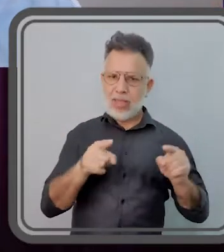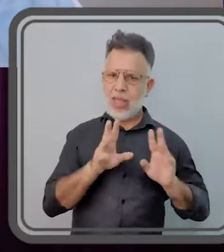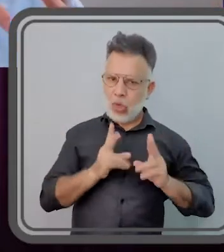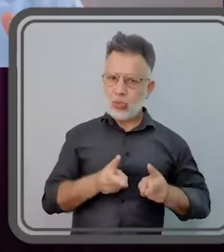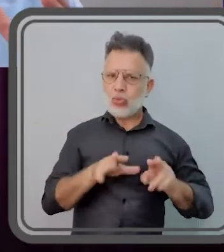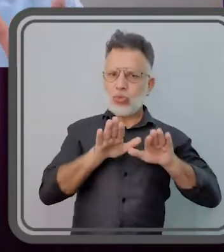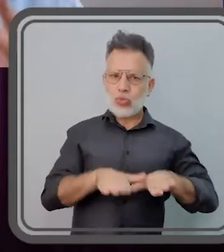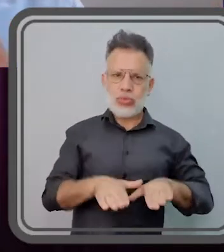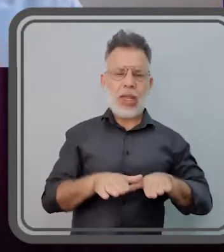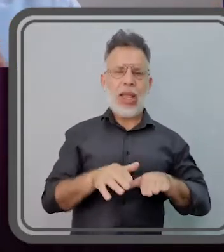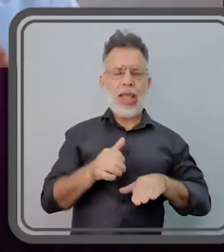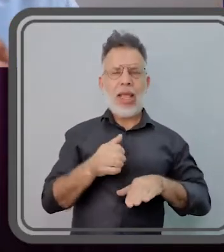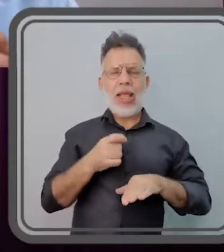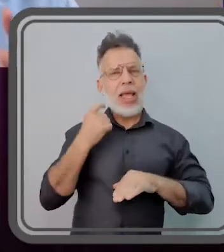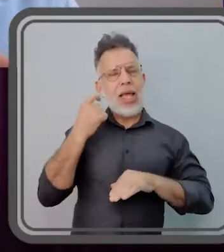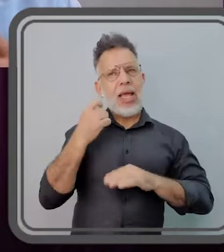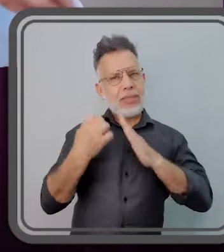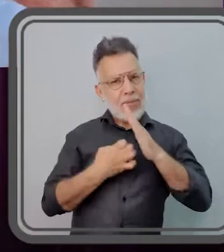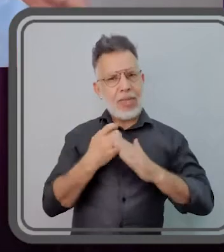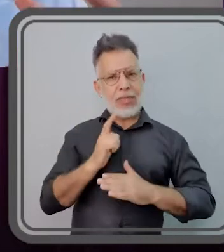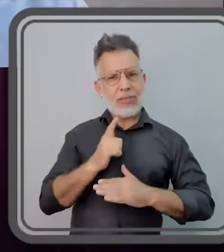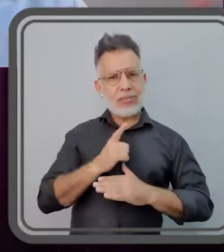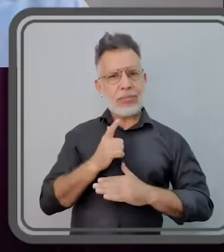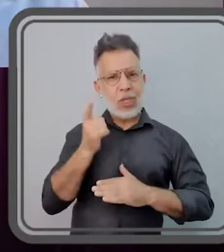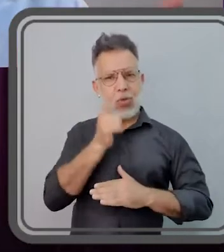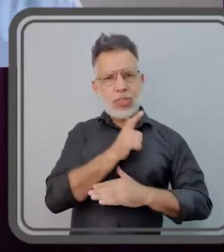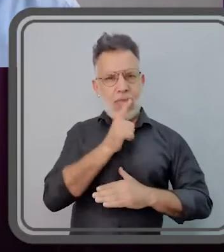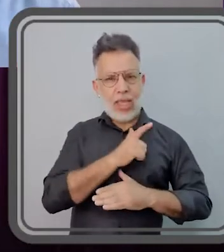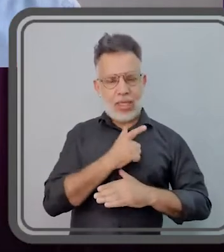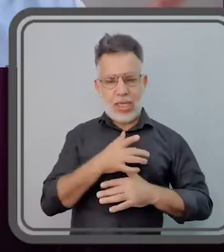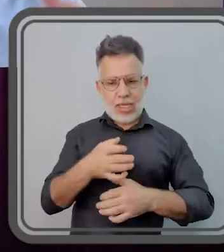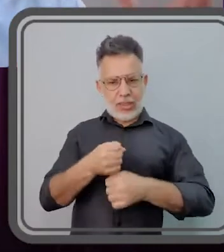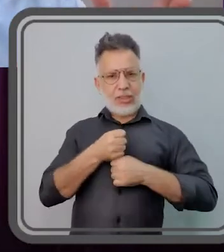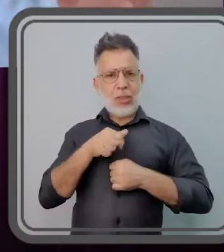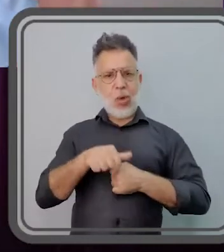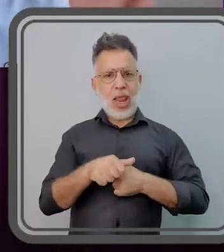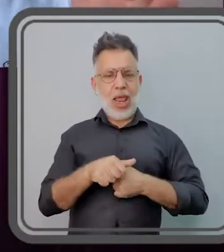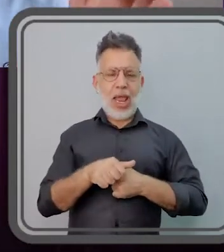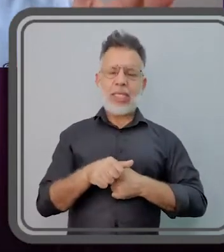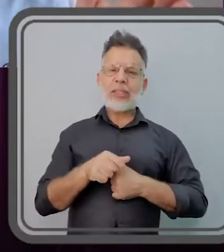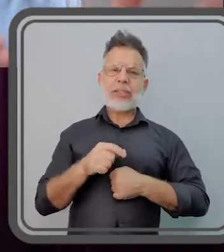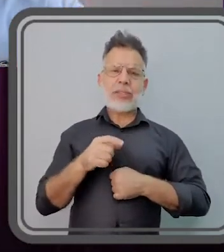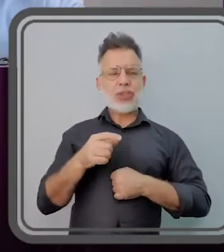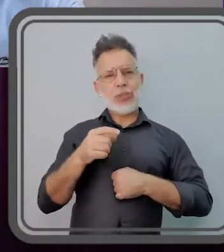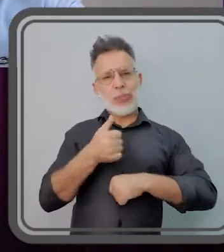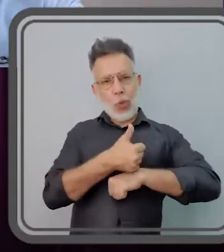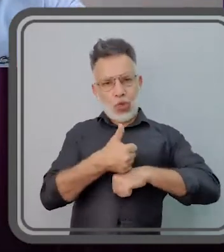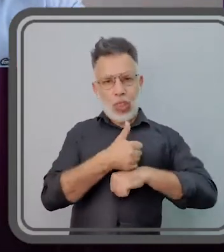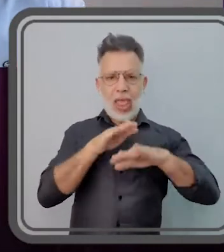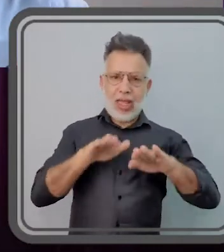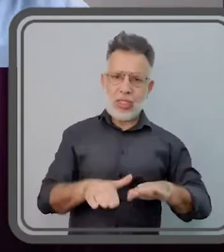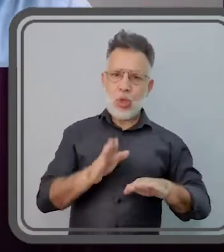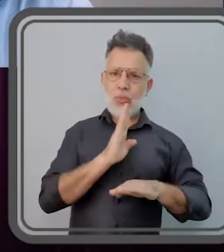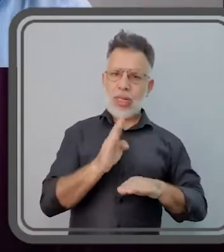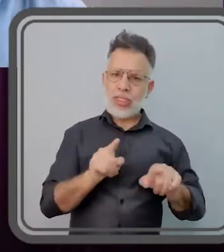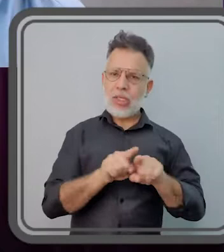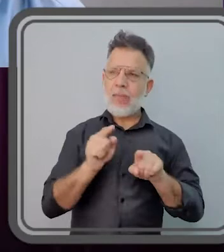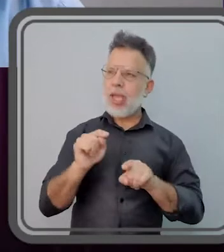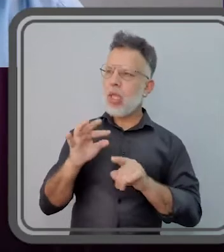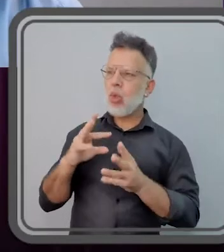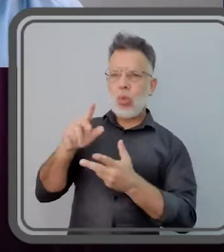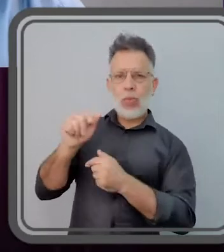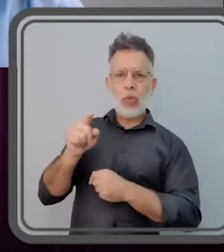talentos, né? As empresas podem se beneficiar disso. Como que a gente pode aumentar a retenção de talento no Brasil e no mundo, utilizando-se também da transformação